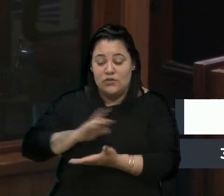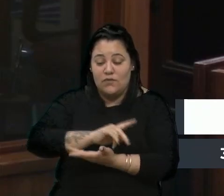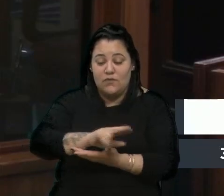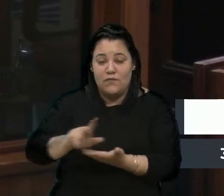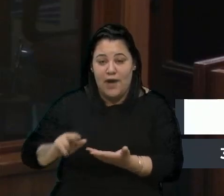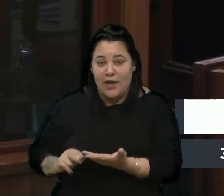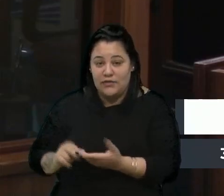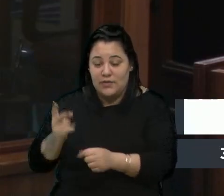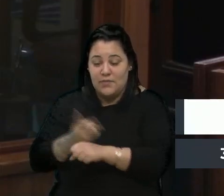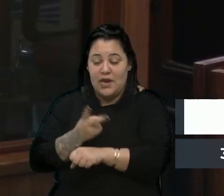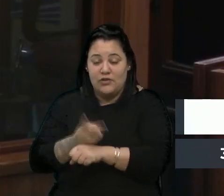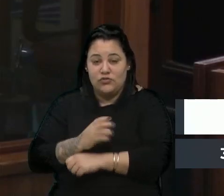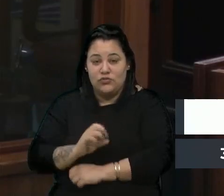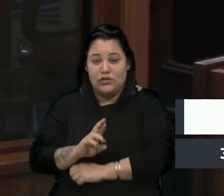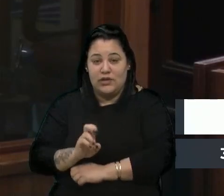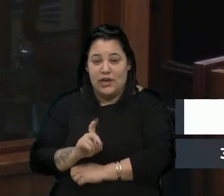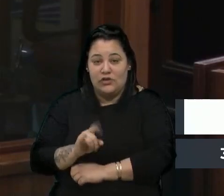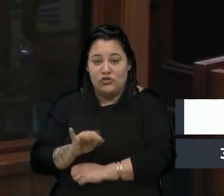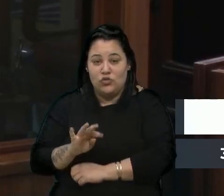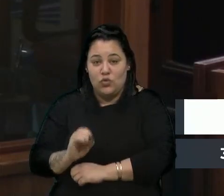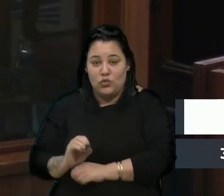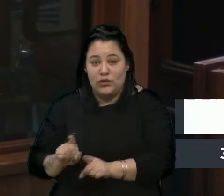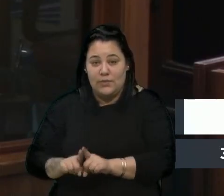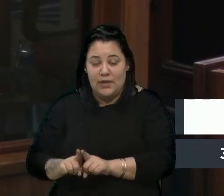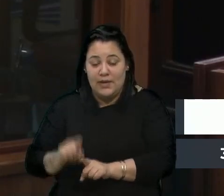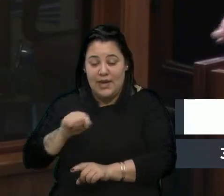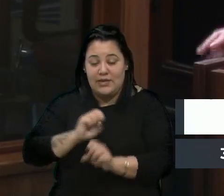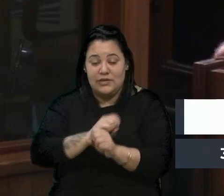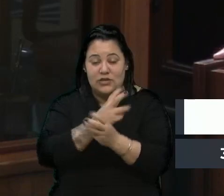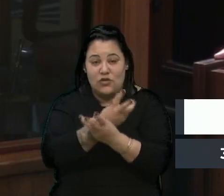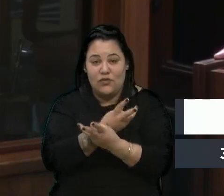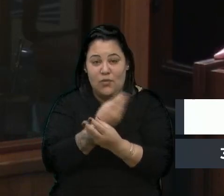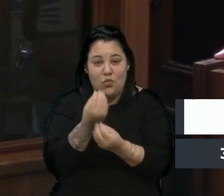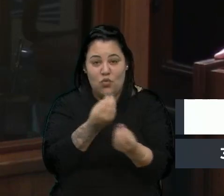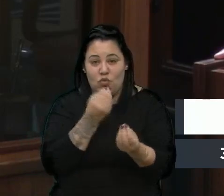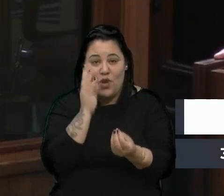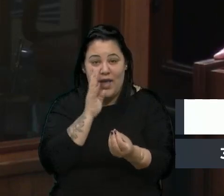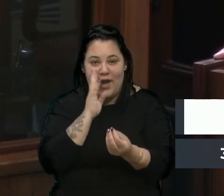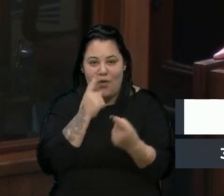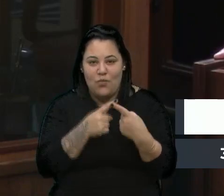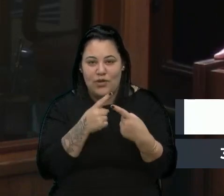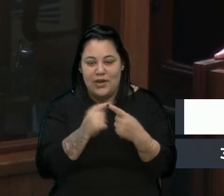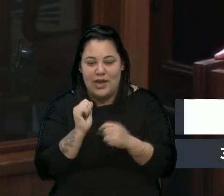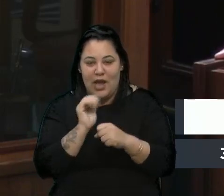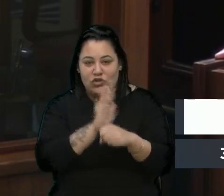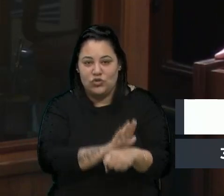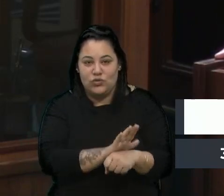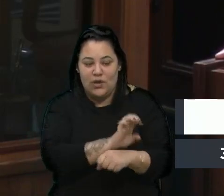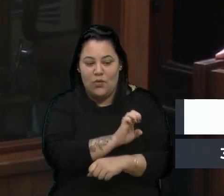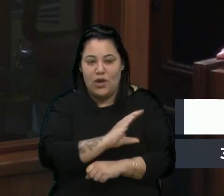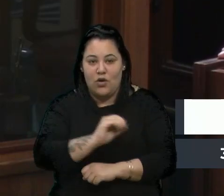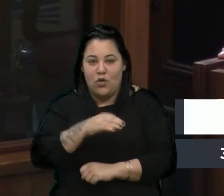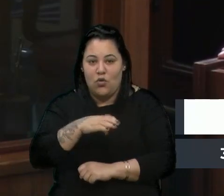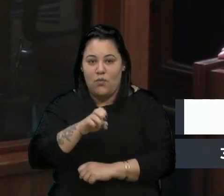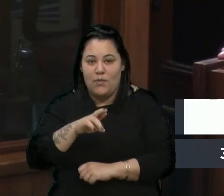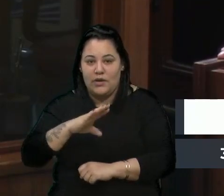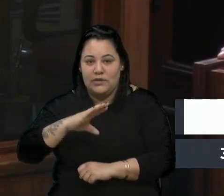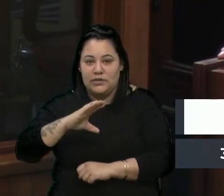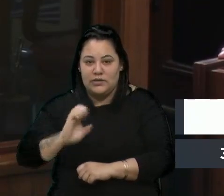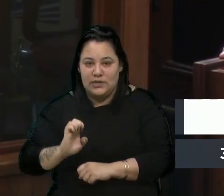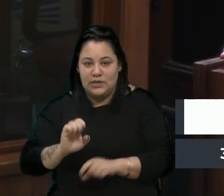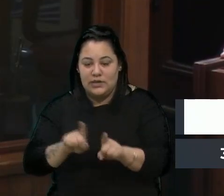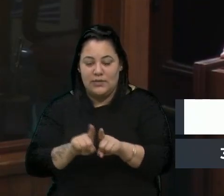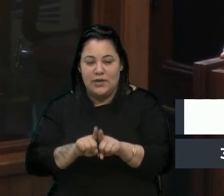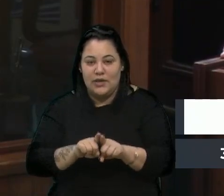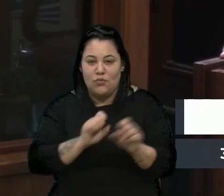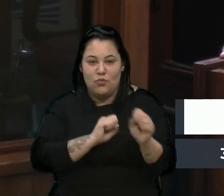crédito. Esse software é muito bacana porque explicaram que ele dá acesso a e-commerce, ao marketplace, que é daí tu vender na